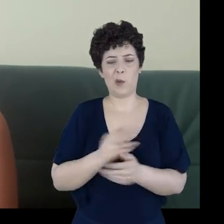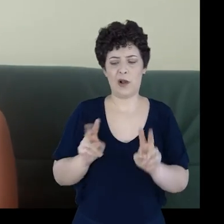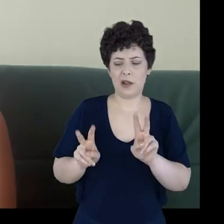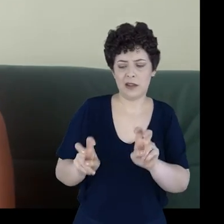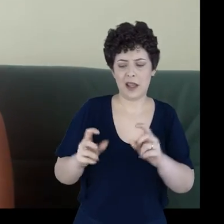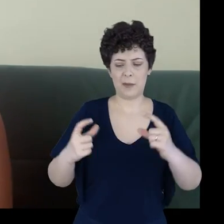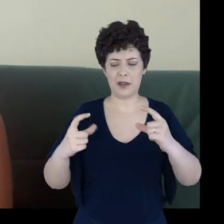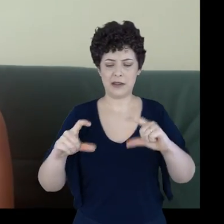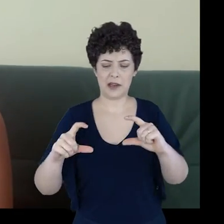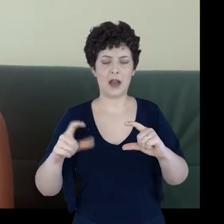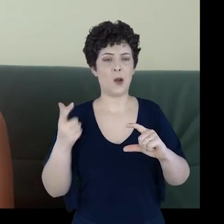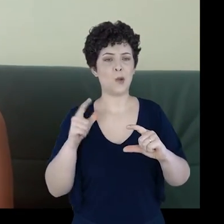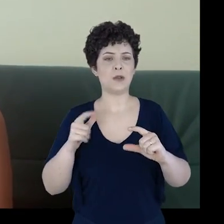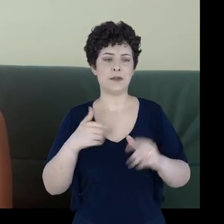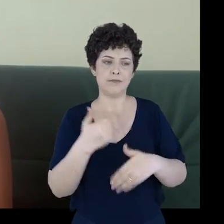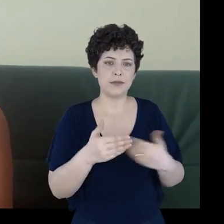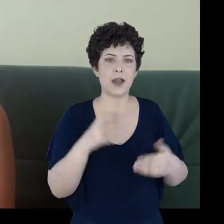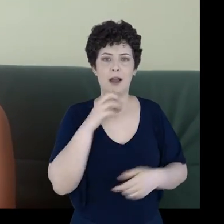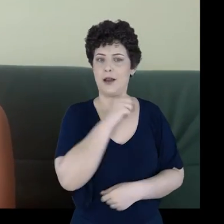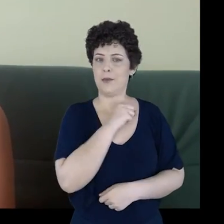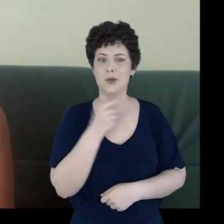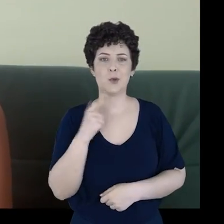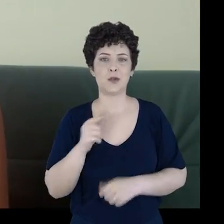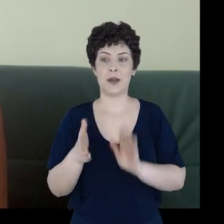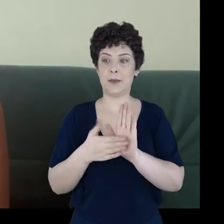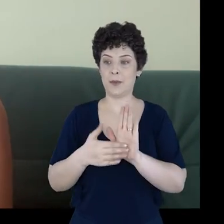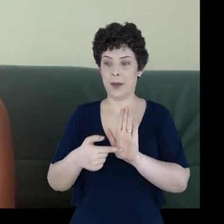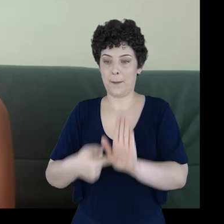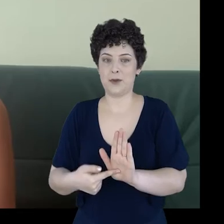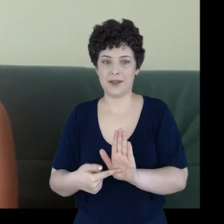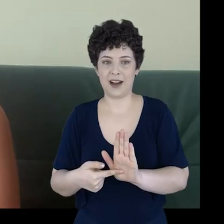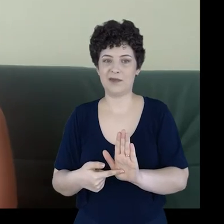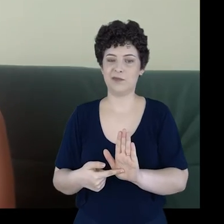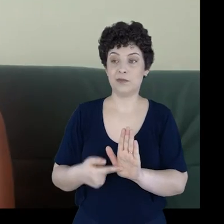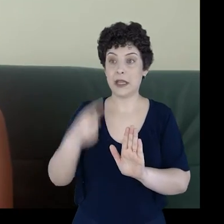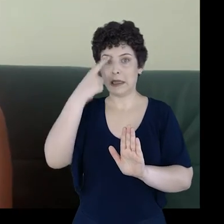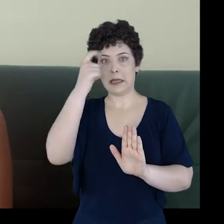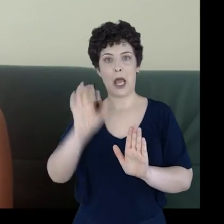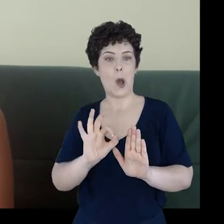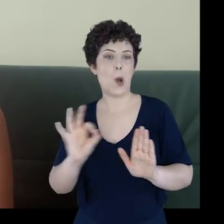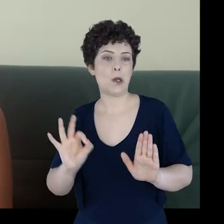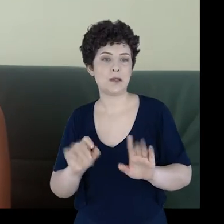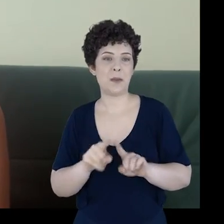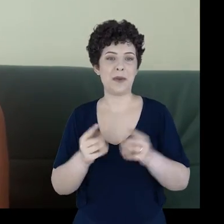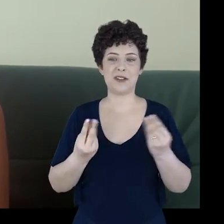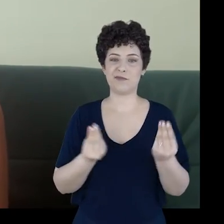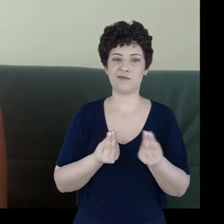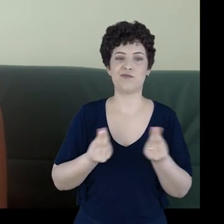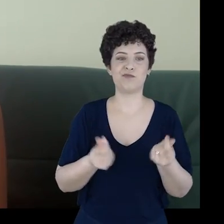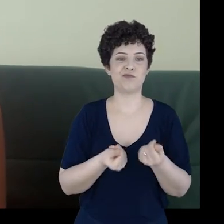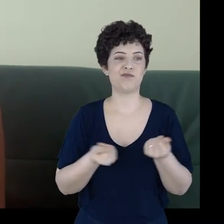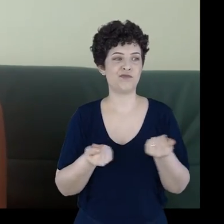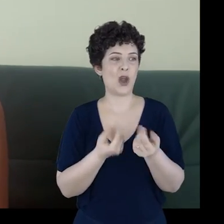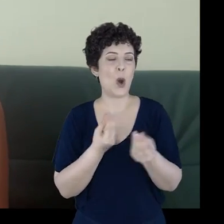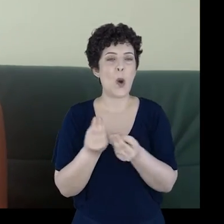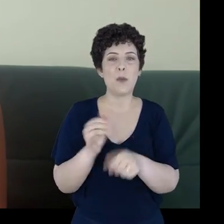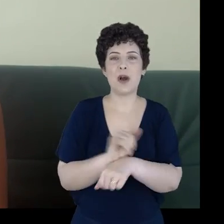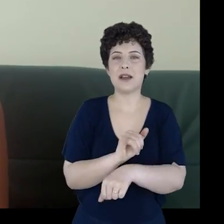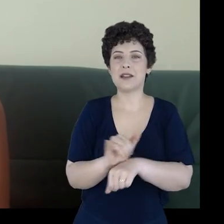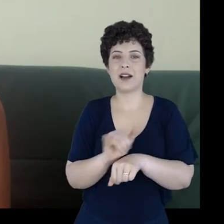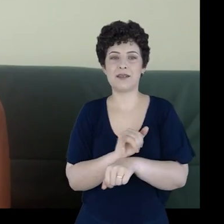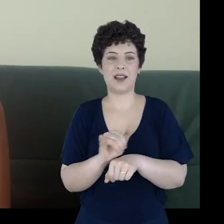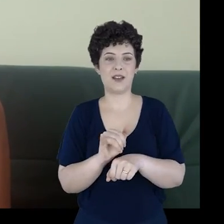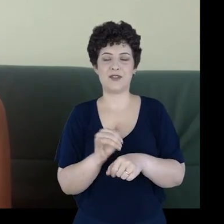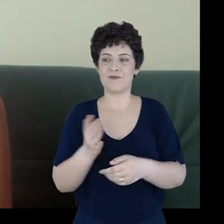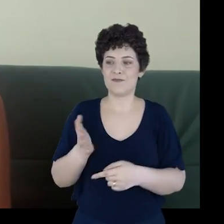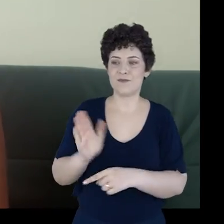coisa que a gente conseguiu andar a curto prazo. A gente apresentava... ideias boas, mas a gente via que não tinha por